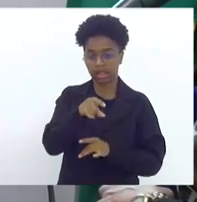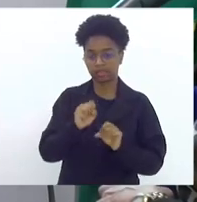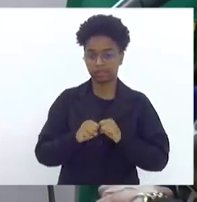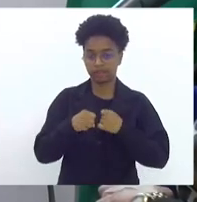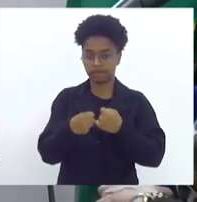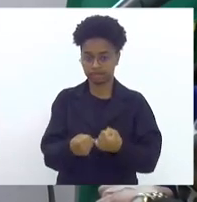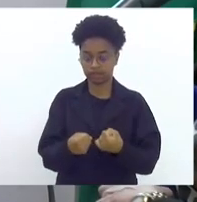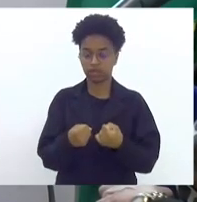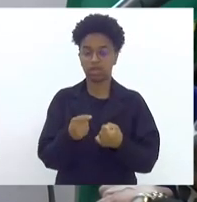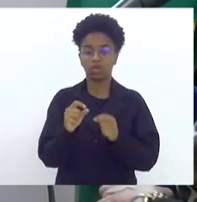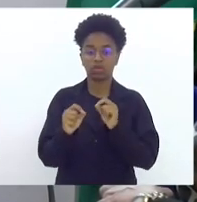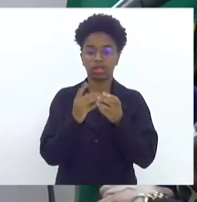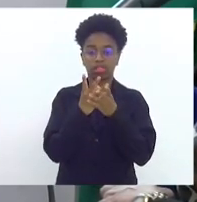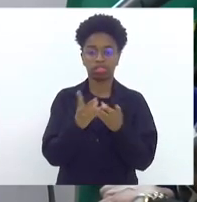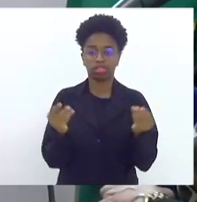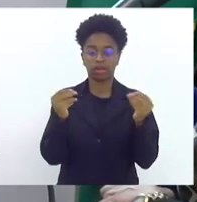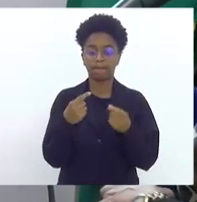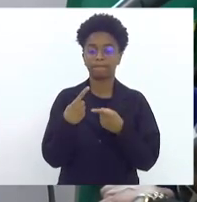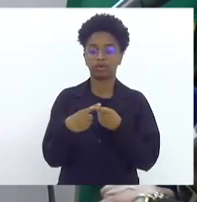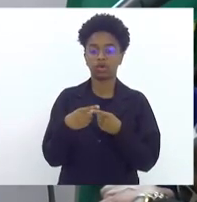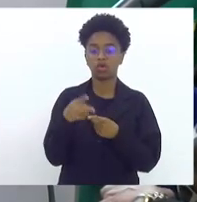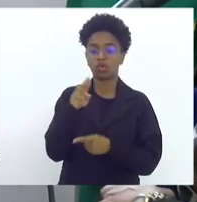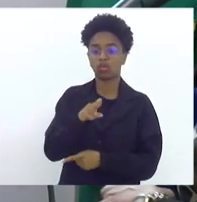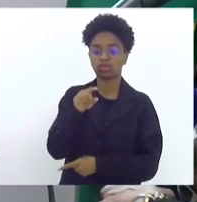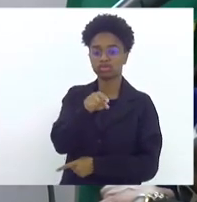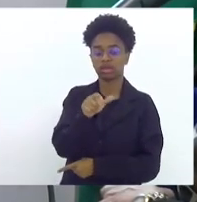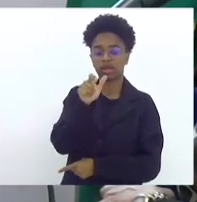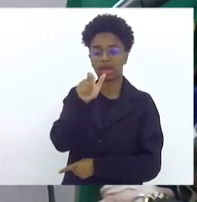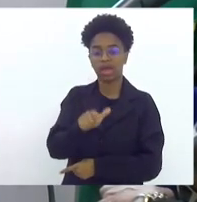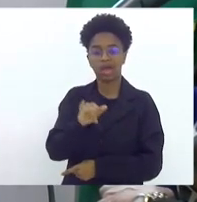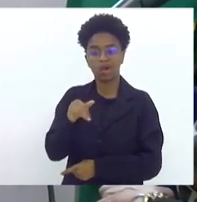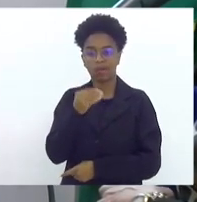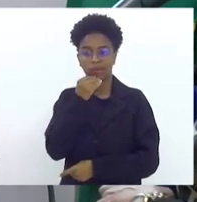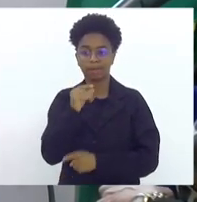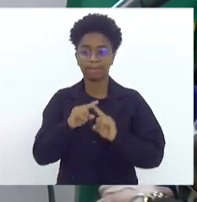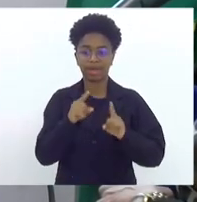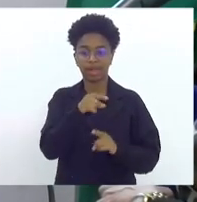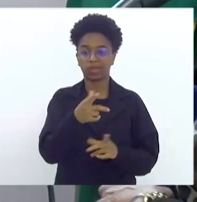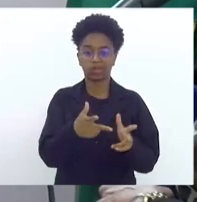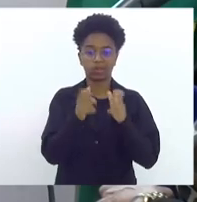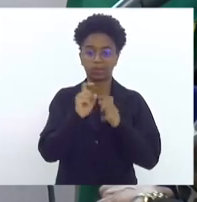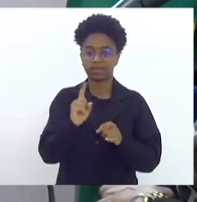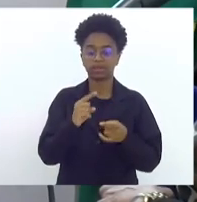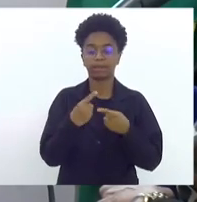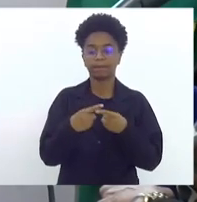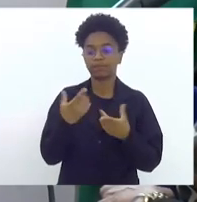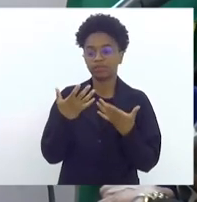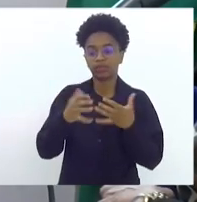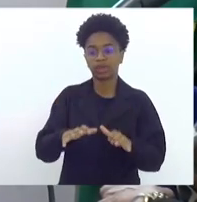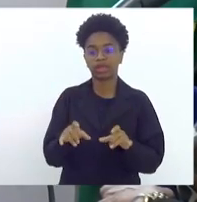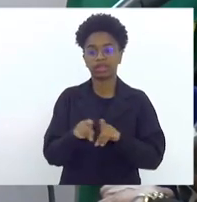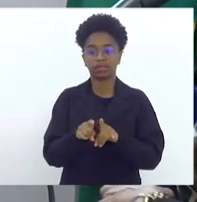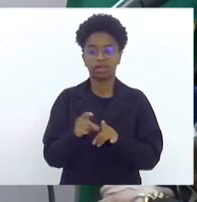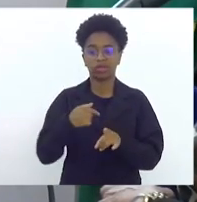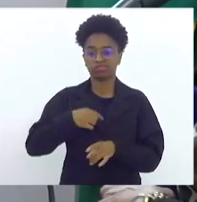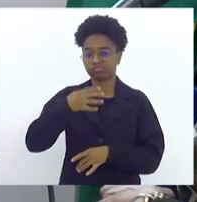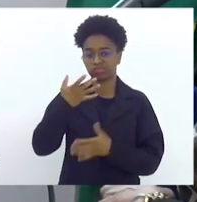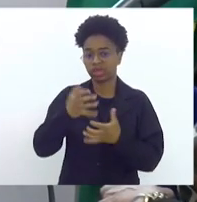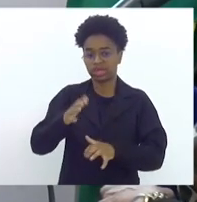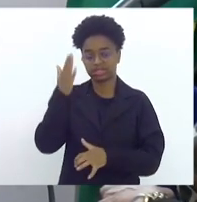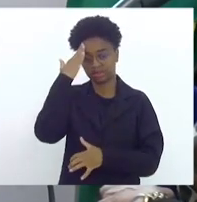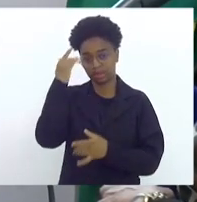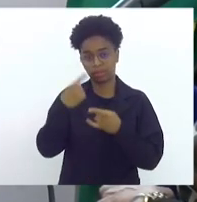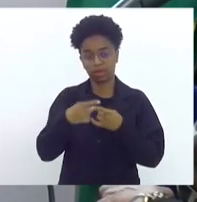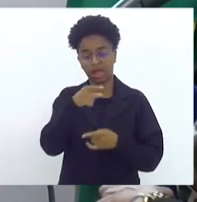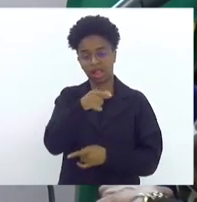eliminaria só usam como oportunismo e ela não enxerga isso porque ela não quer e eu tô pouco me lixando porque